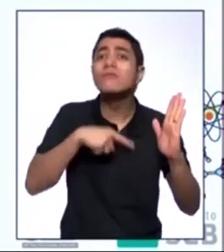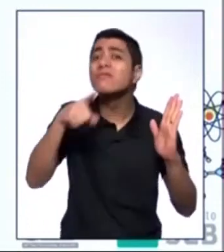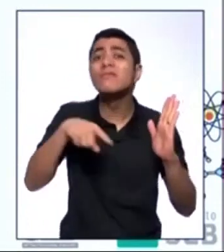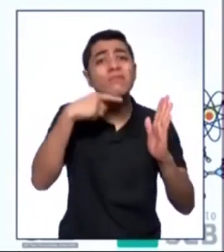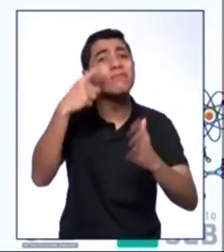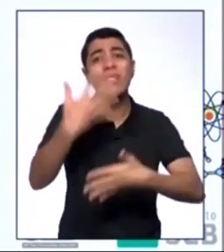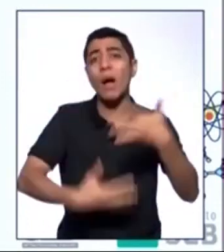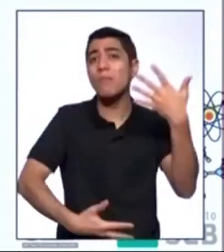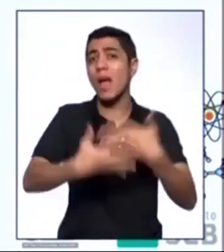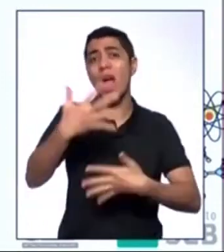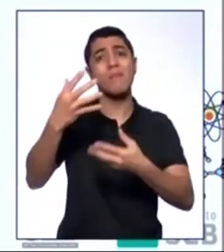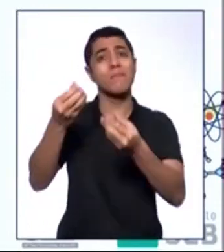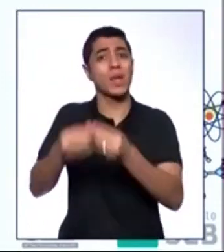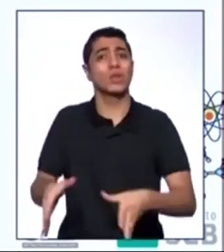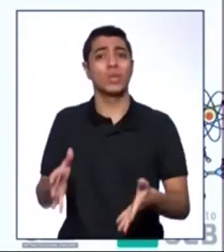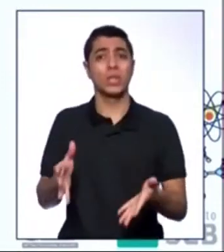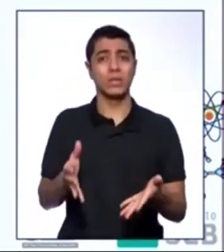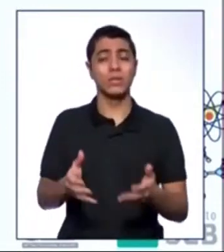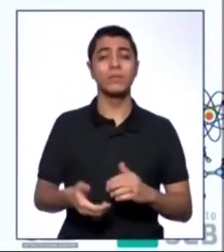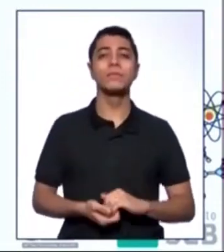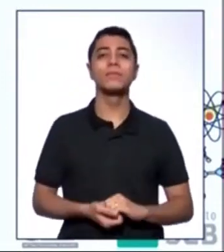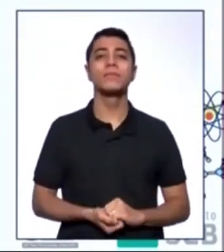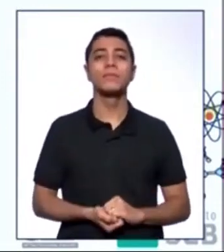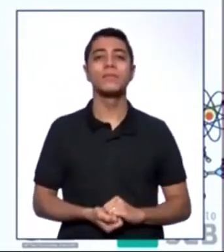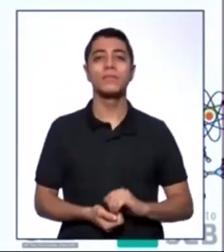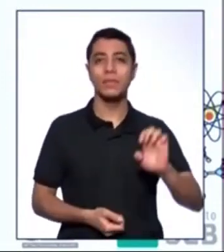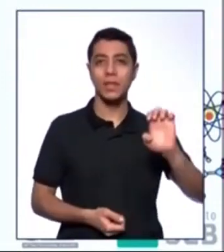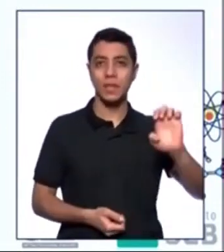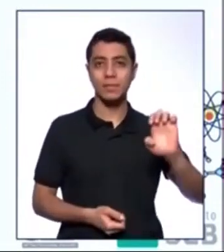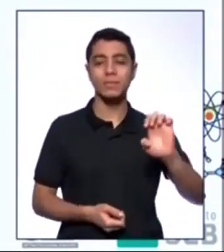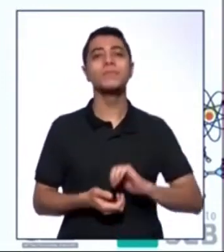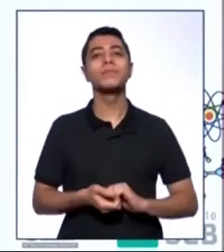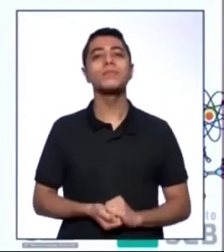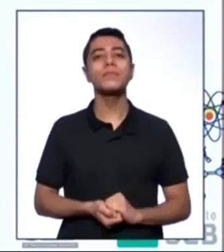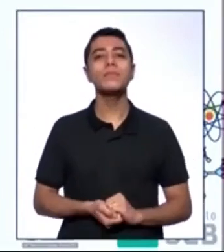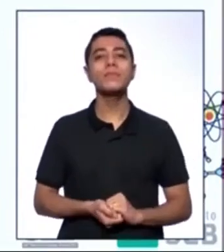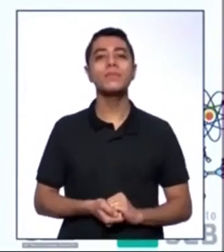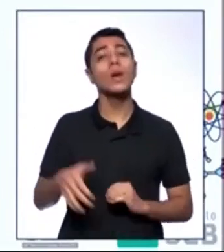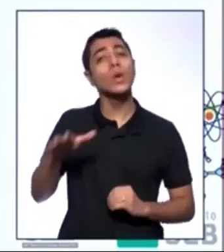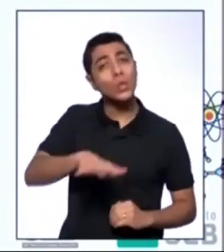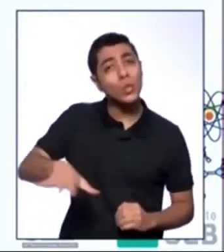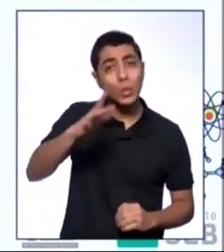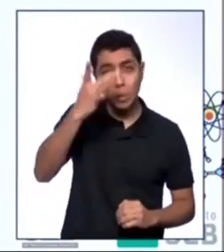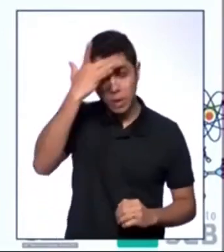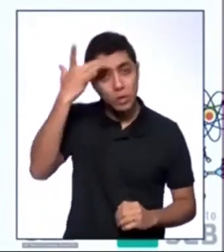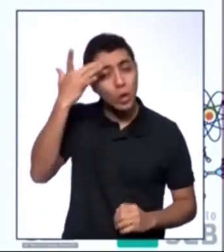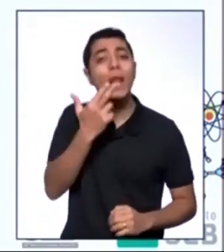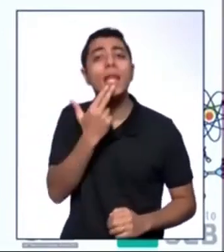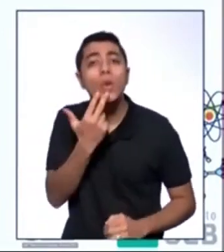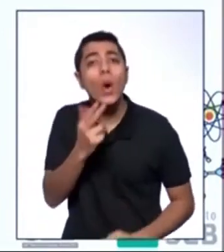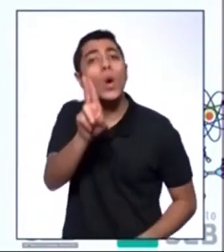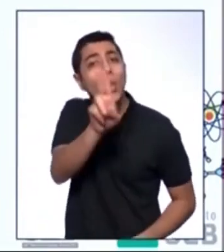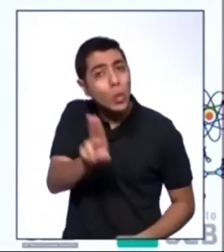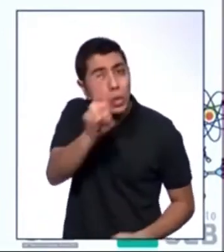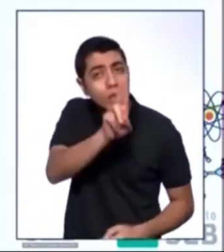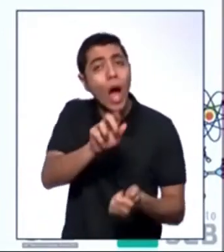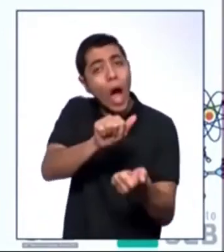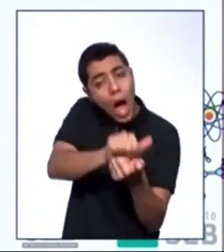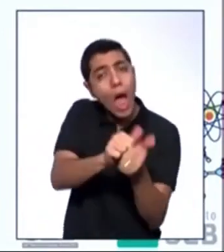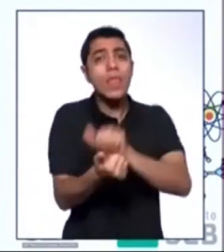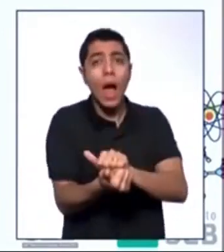da variante linguística é uma habilidade dos usuários da língua e é acionada pelos jovens de acordo com